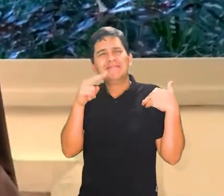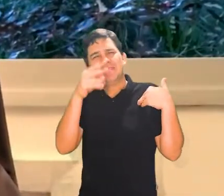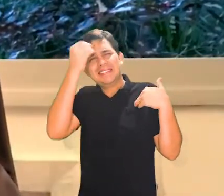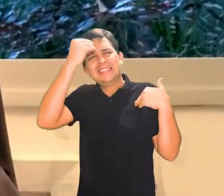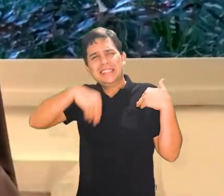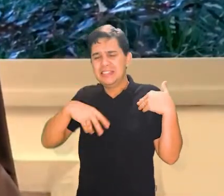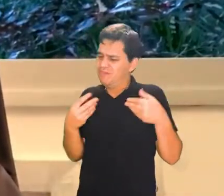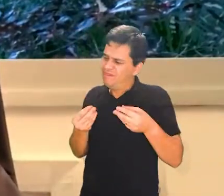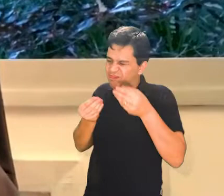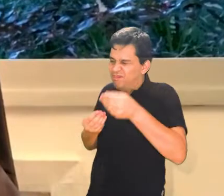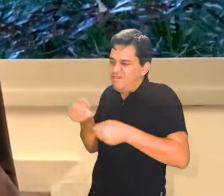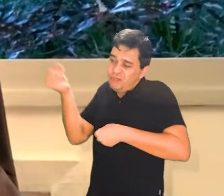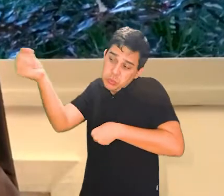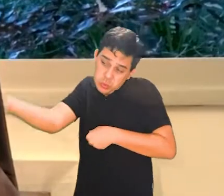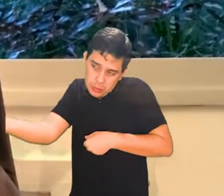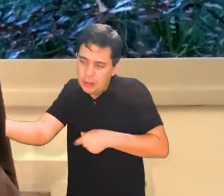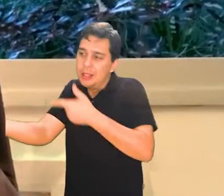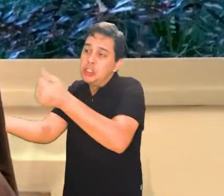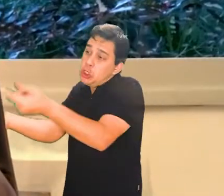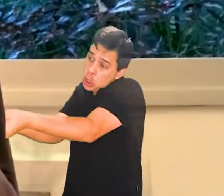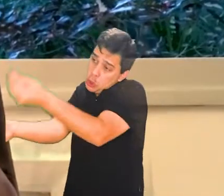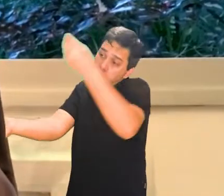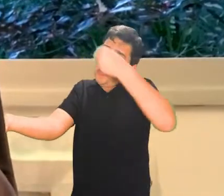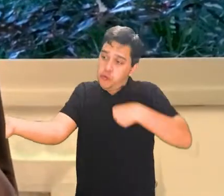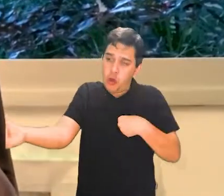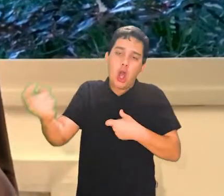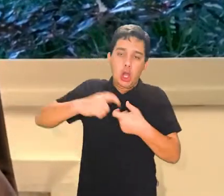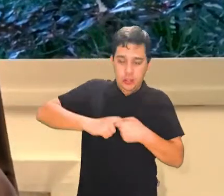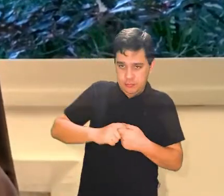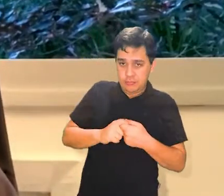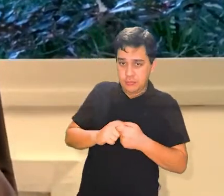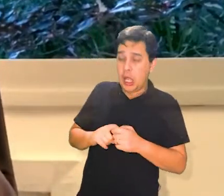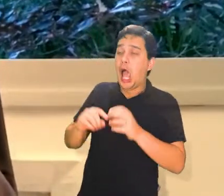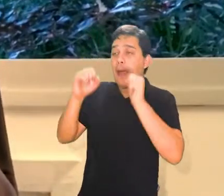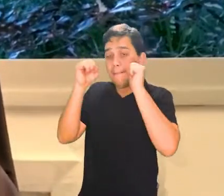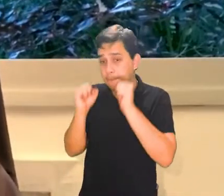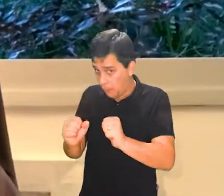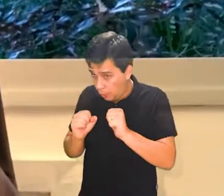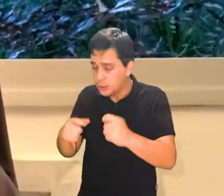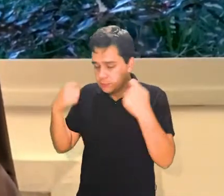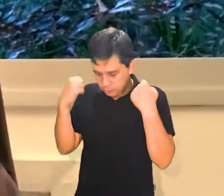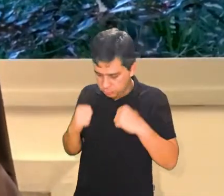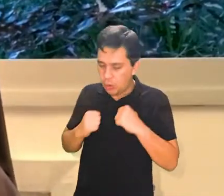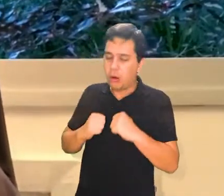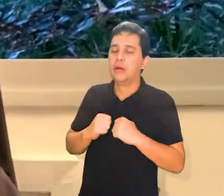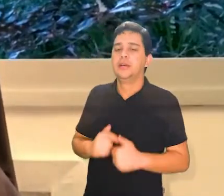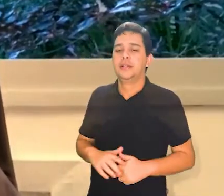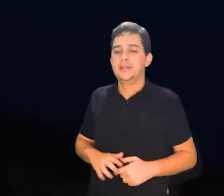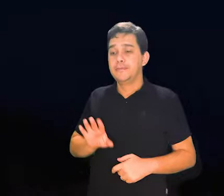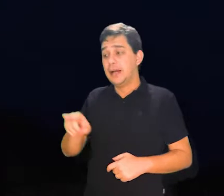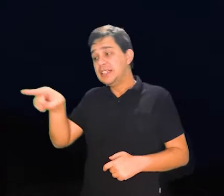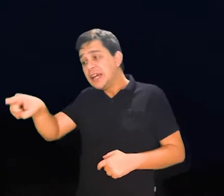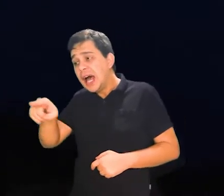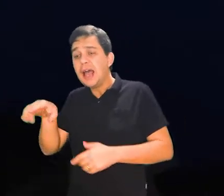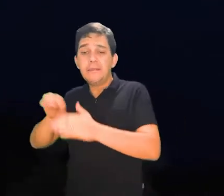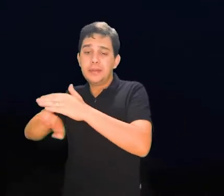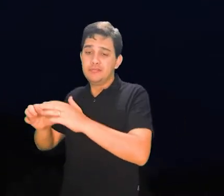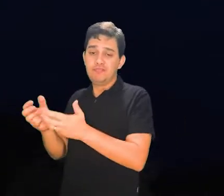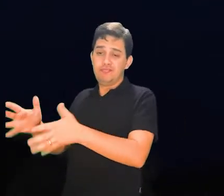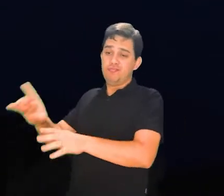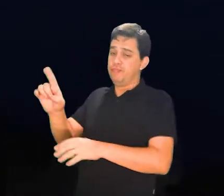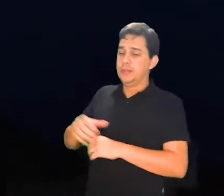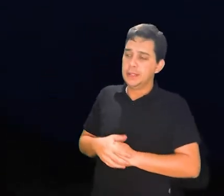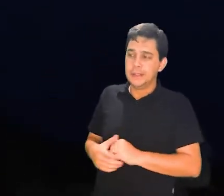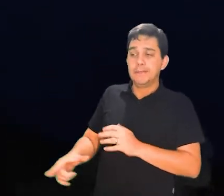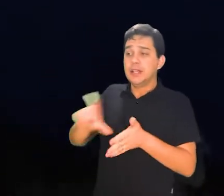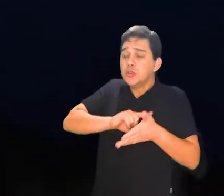proposta de TAC, de termo de ajustamento de conduta, rejeitada pela empresa. E a